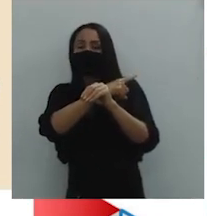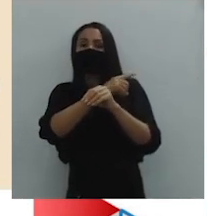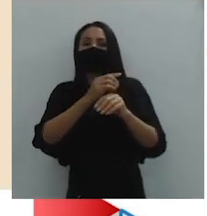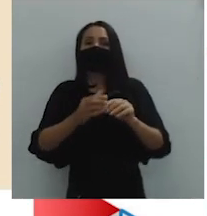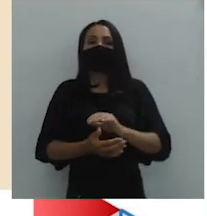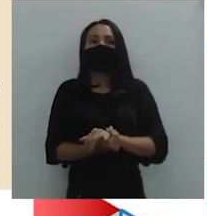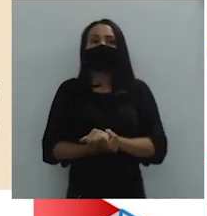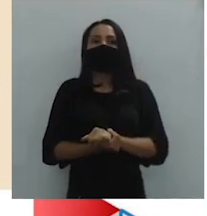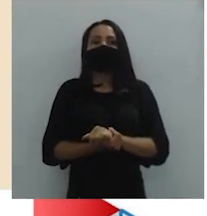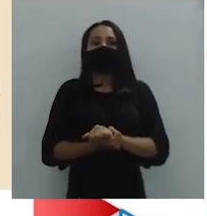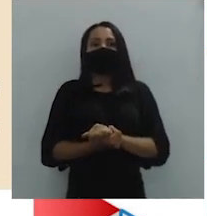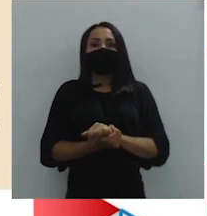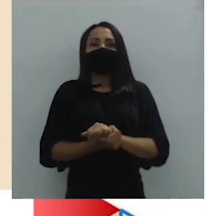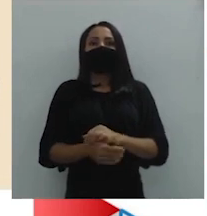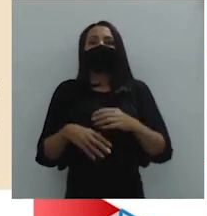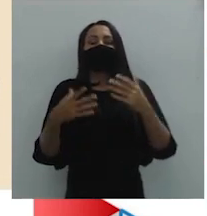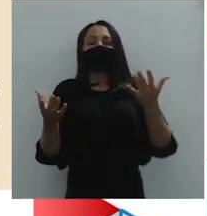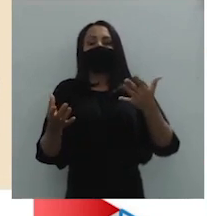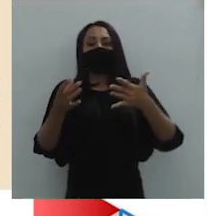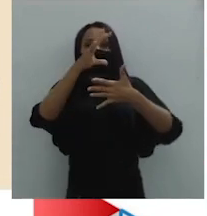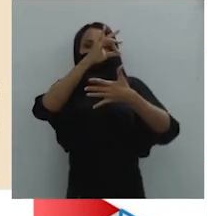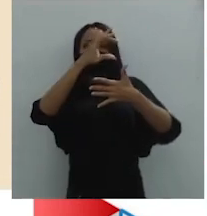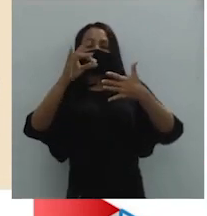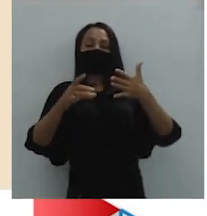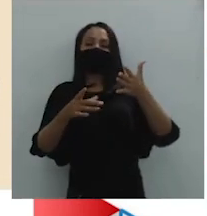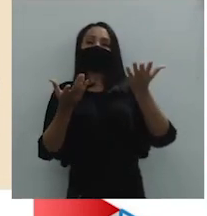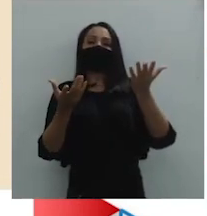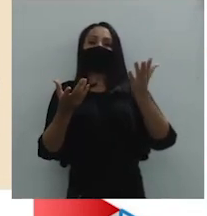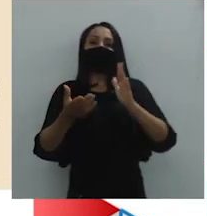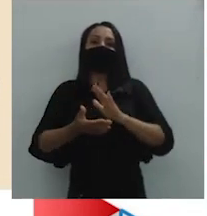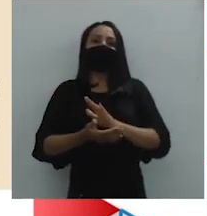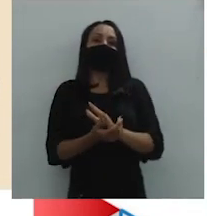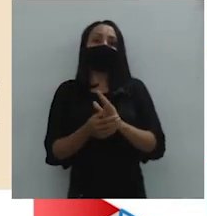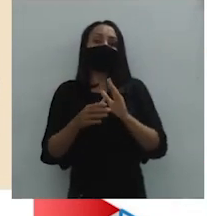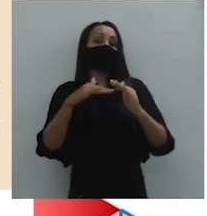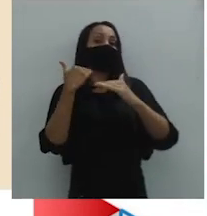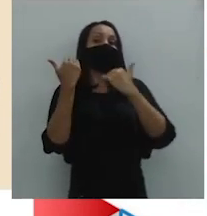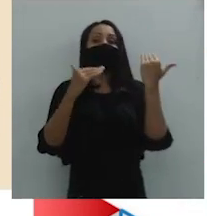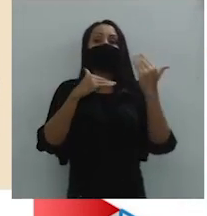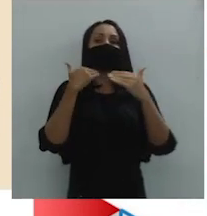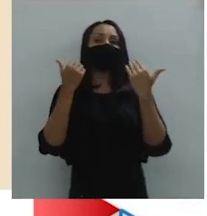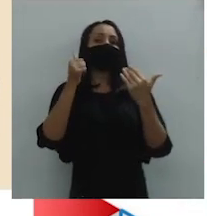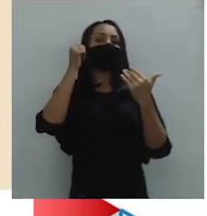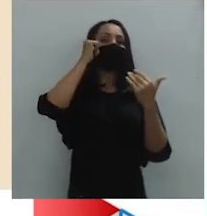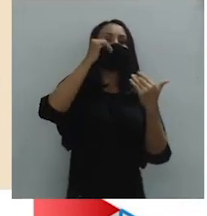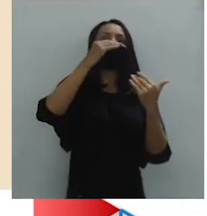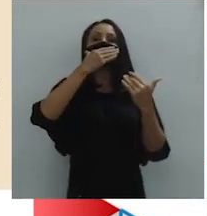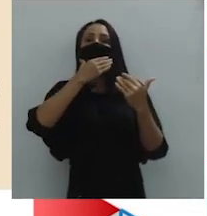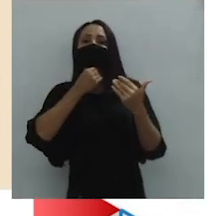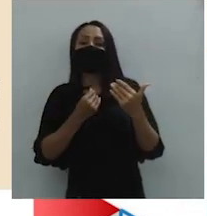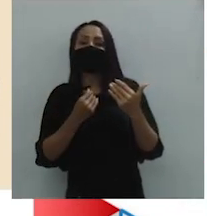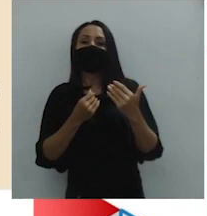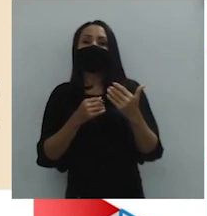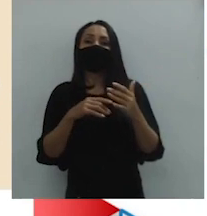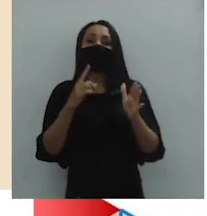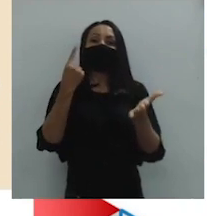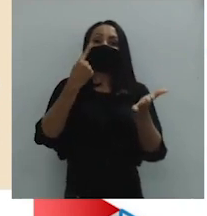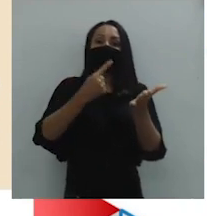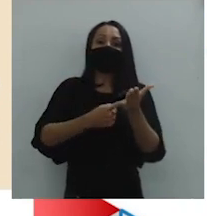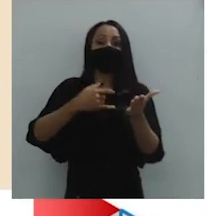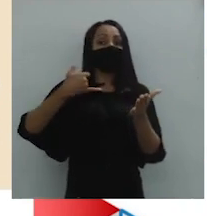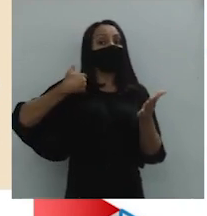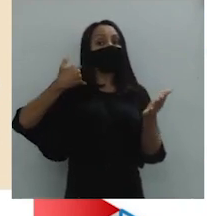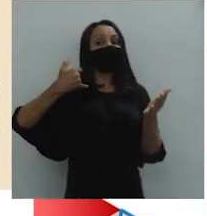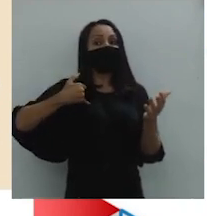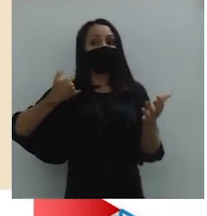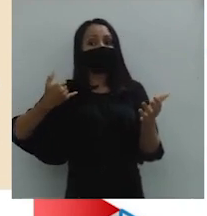temos as probabilidades de morte, certo? De homens e mulheres de acordo com a idade,